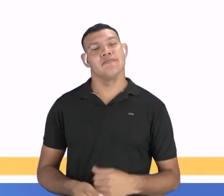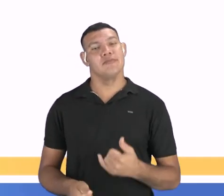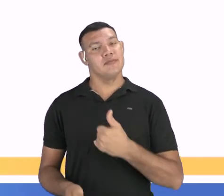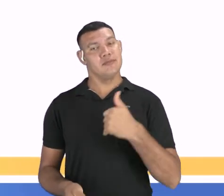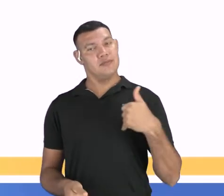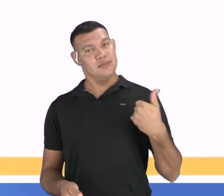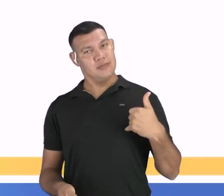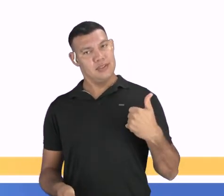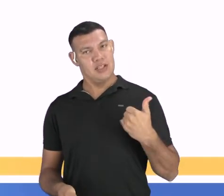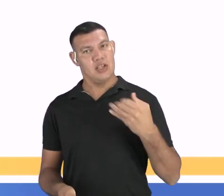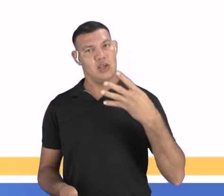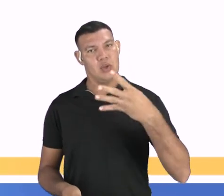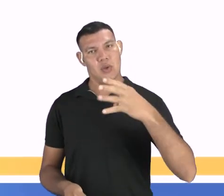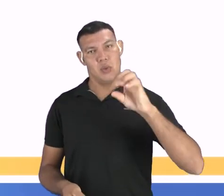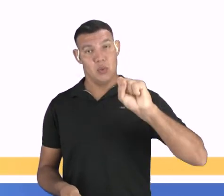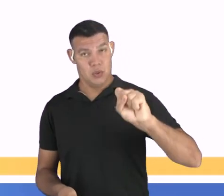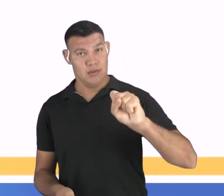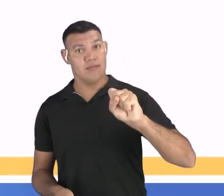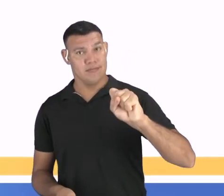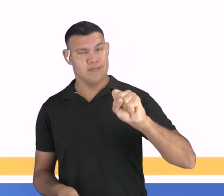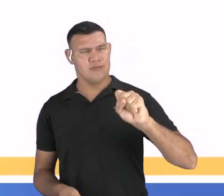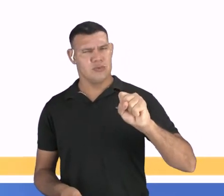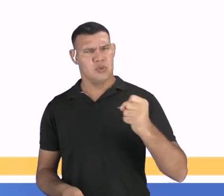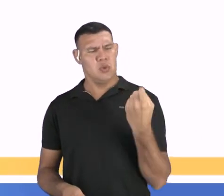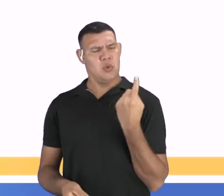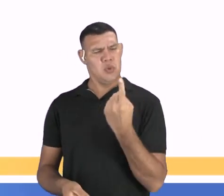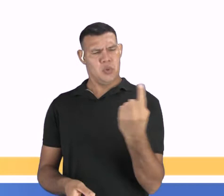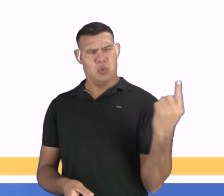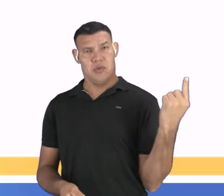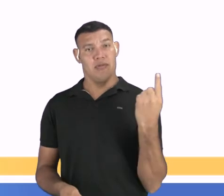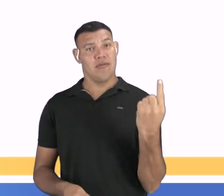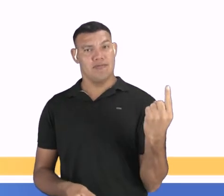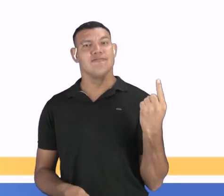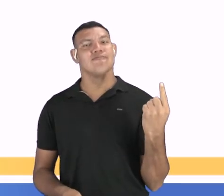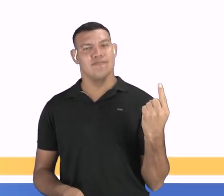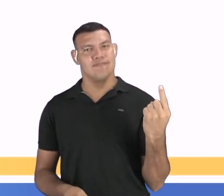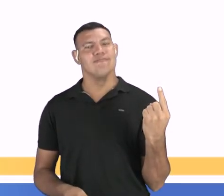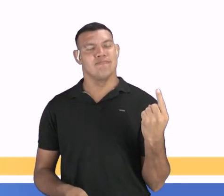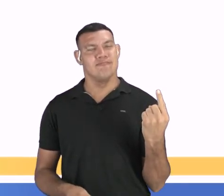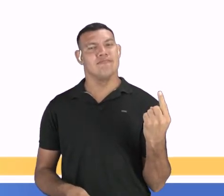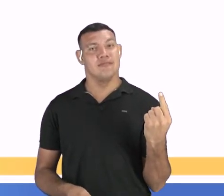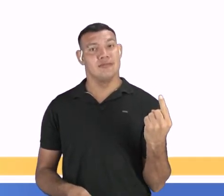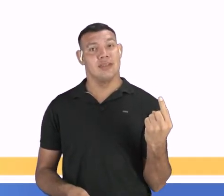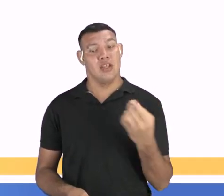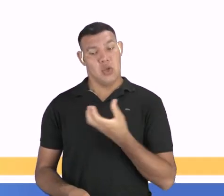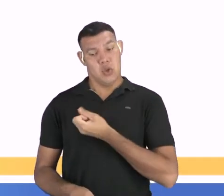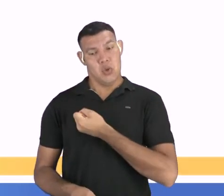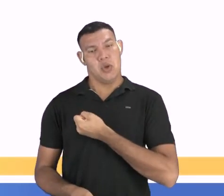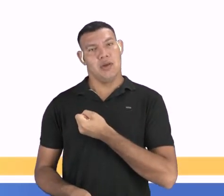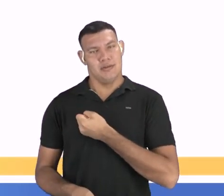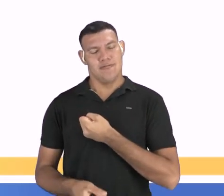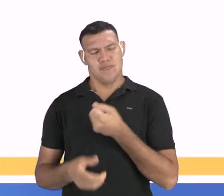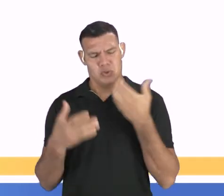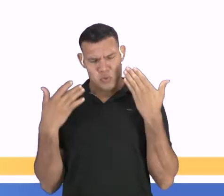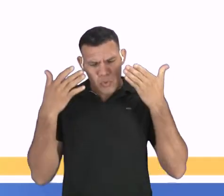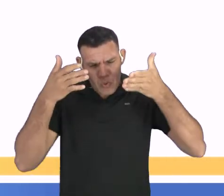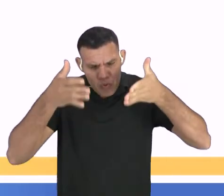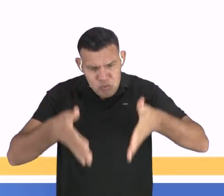anos. Observe que ele é o único número aí, né, que vai estar